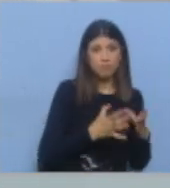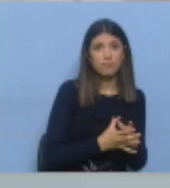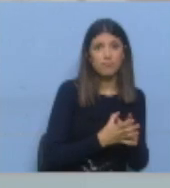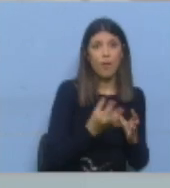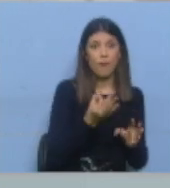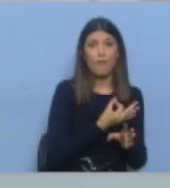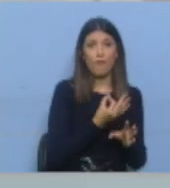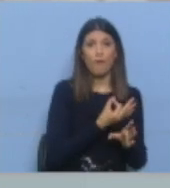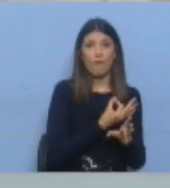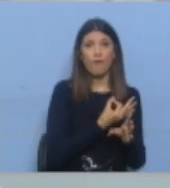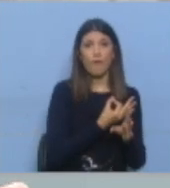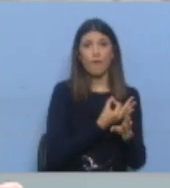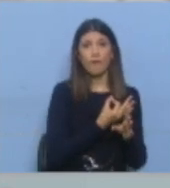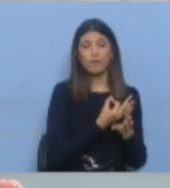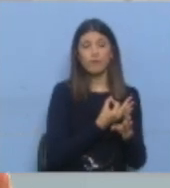qualitativamente